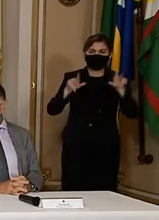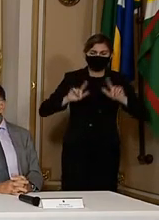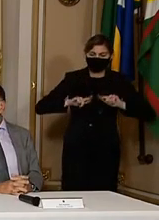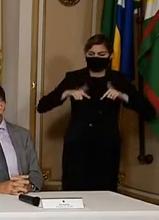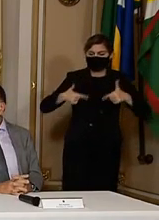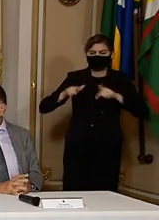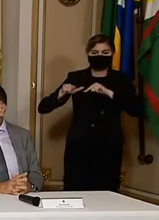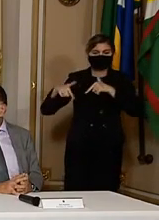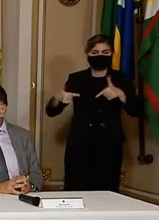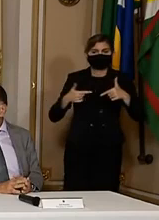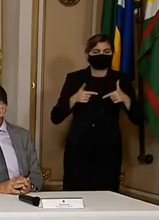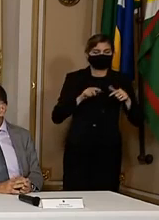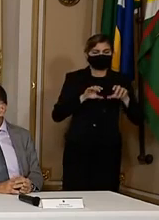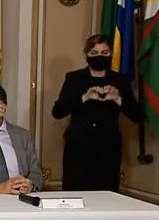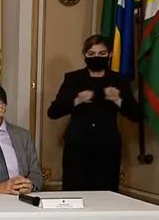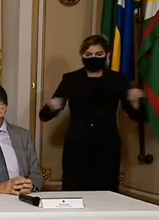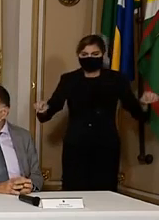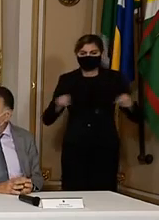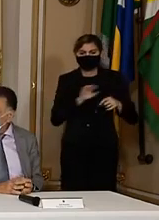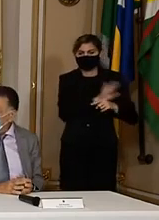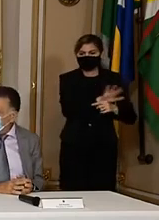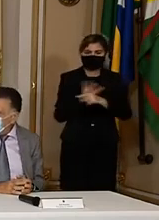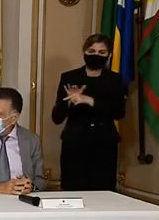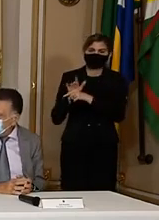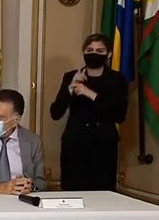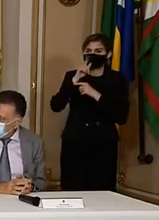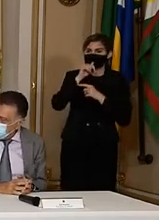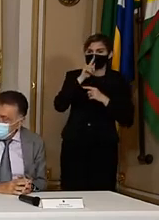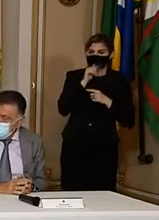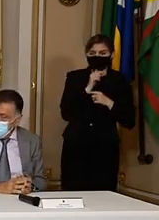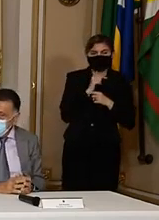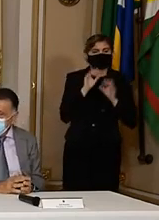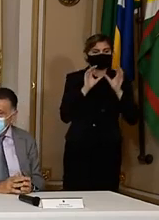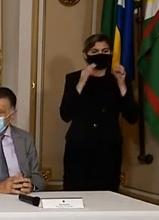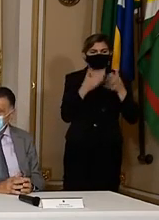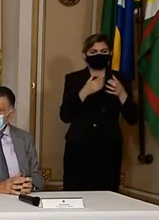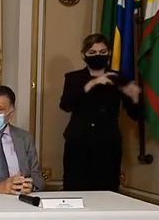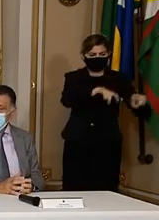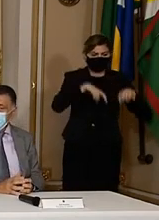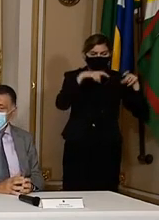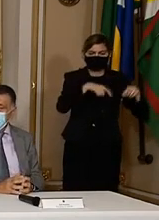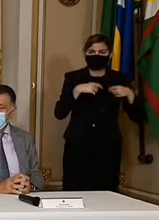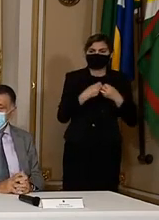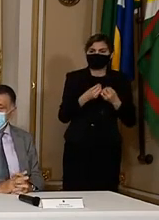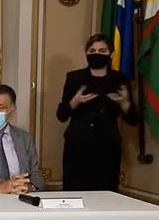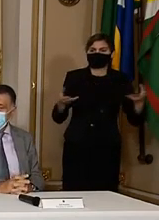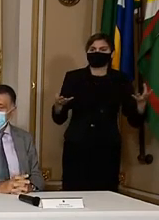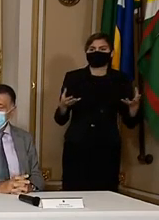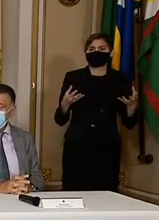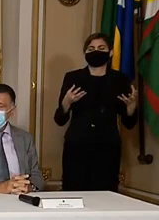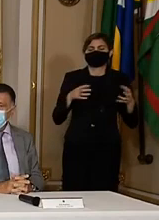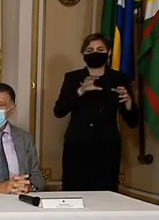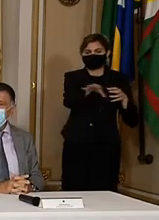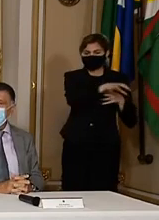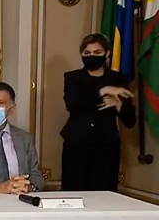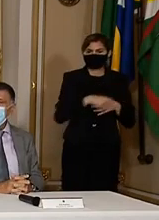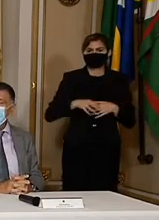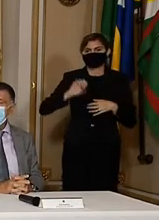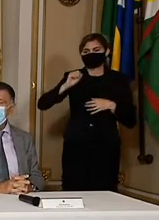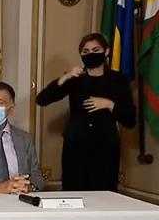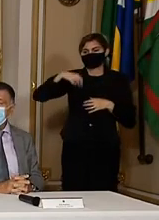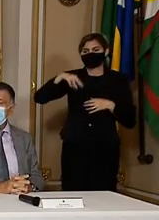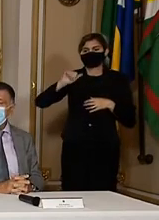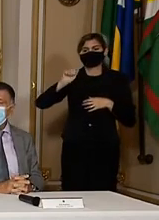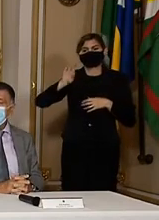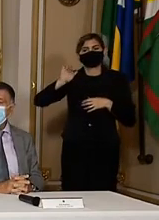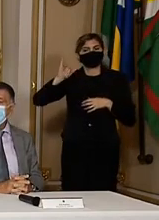ações e sistema de abastecimento para trazer água para comunidades rurais residentes da região do semiárido